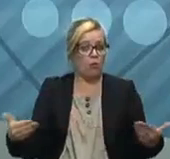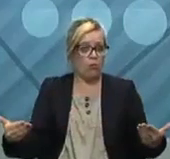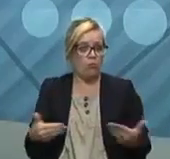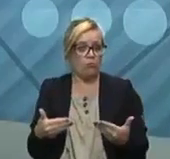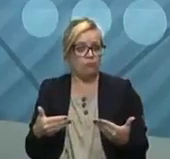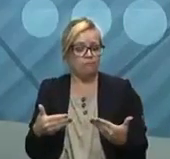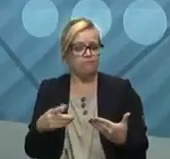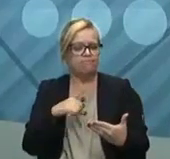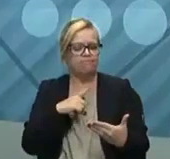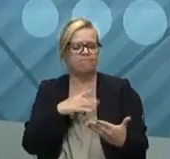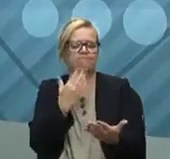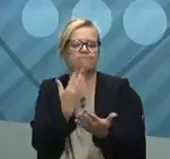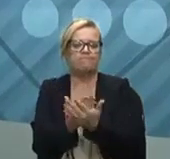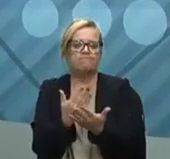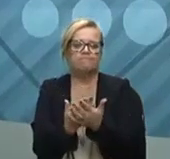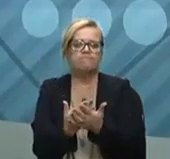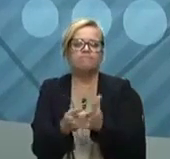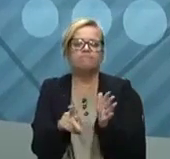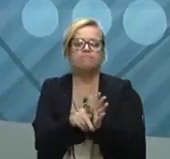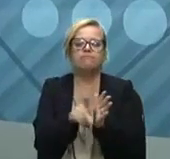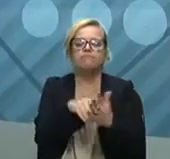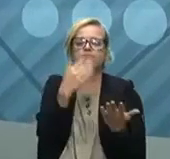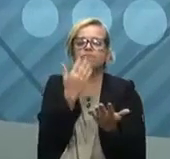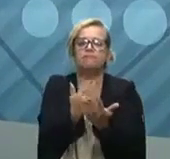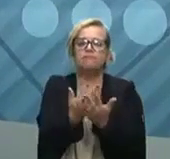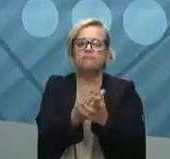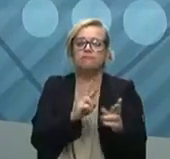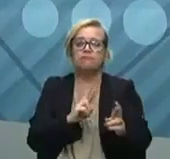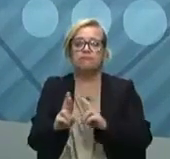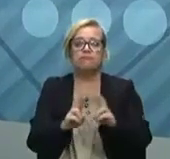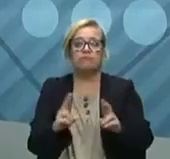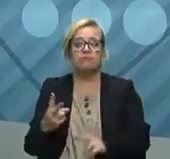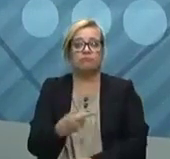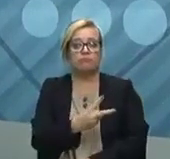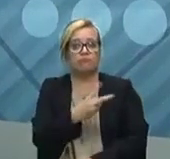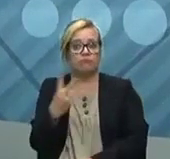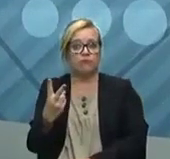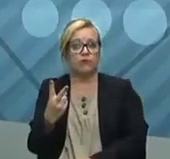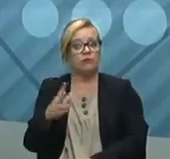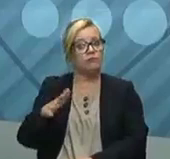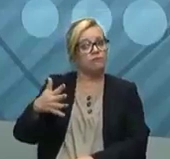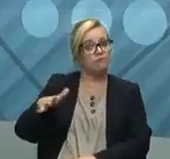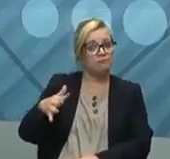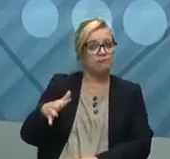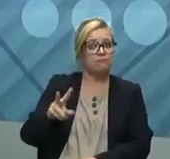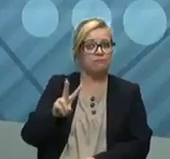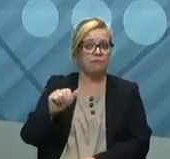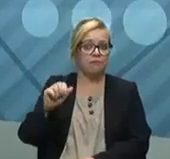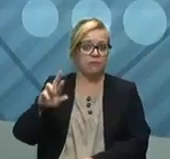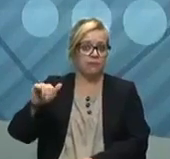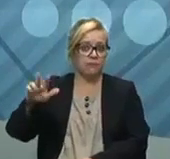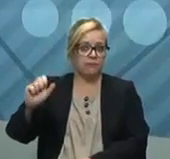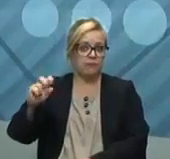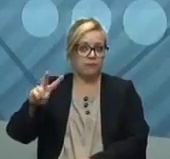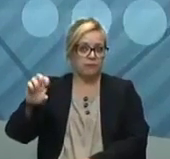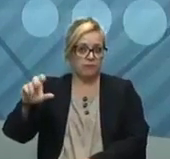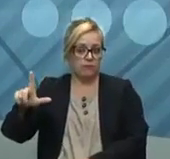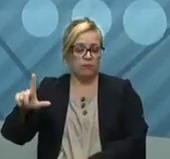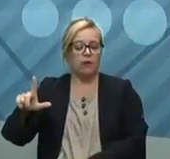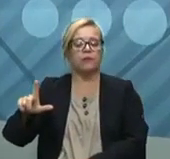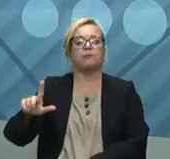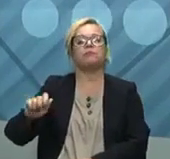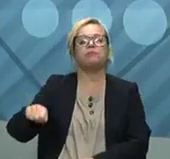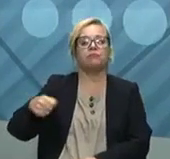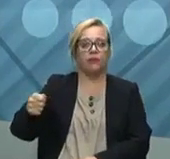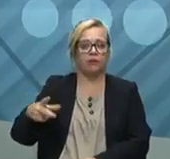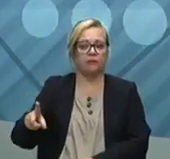nós focaremos especificamente no estudo da relação entre duas variáveis. Para aqueles que estiverem acompanhando esta aula